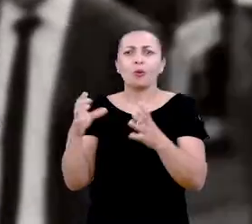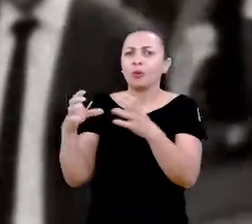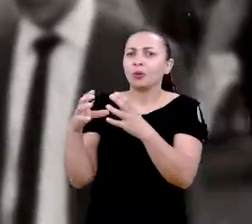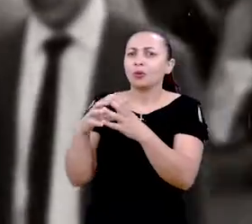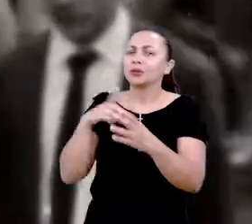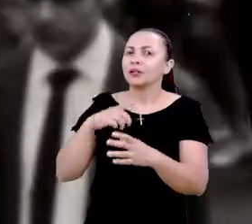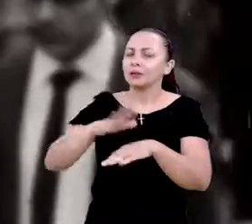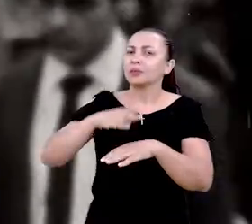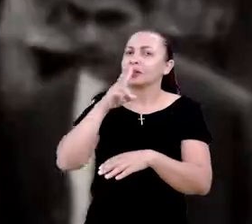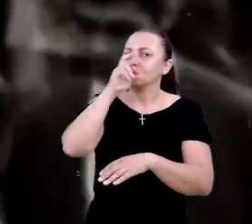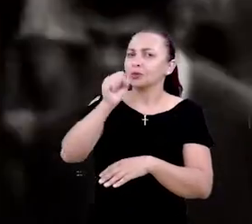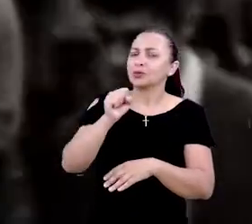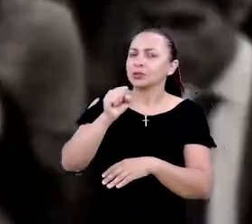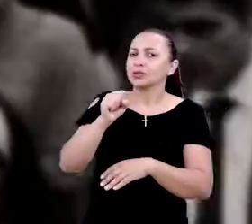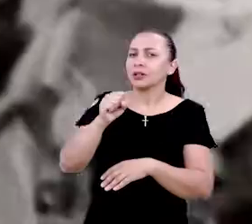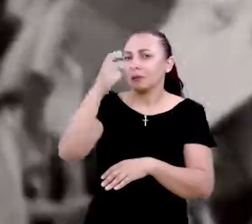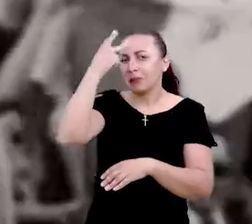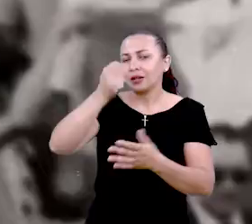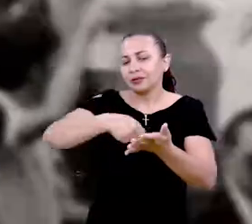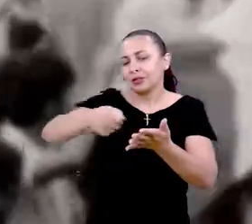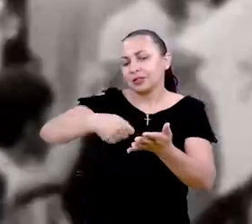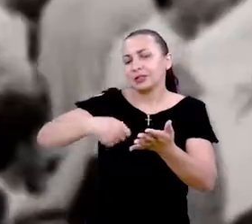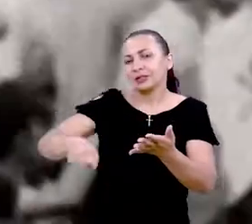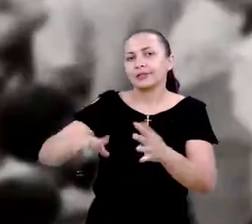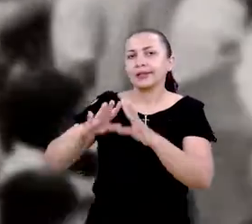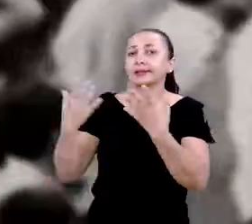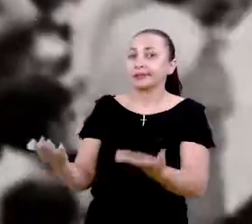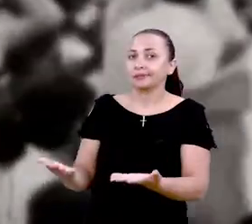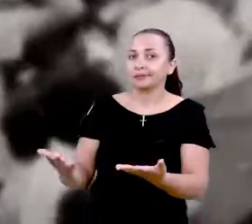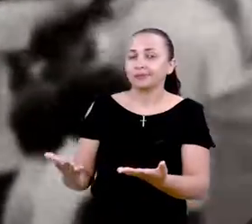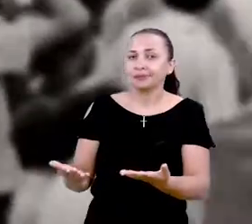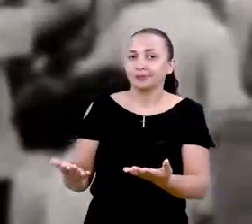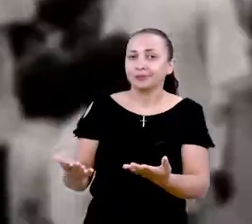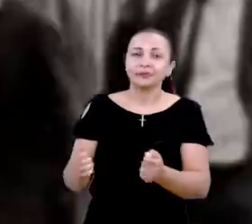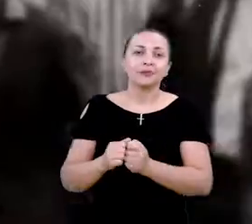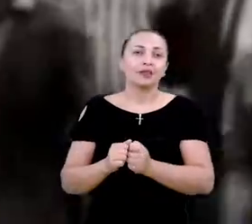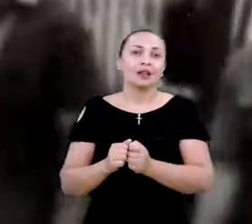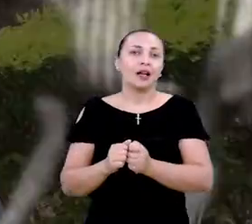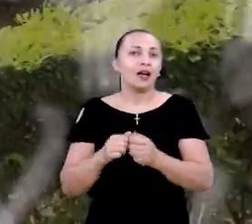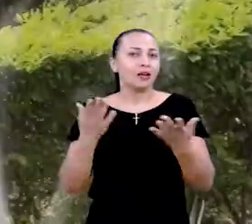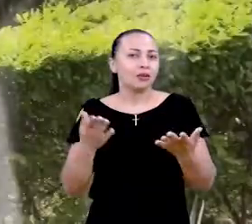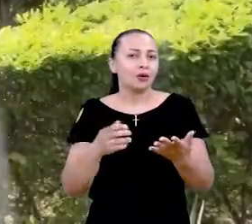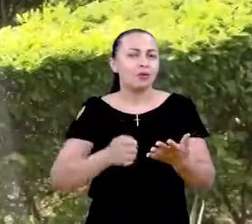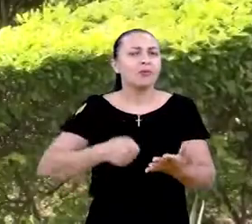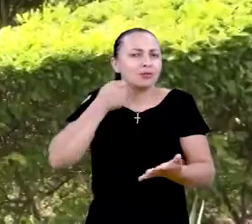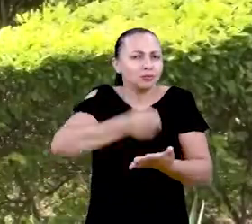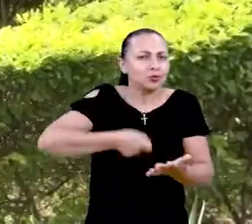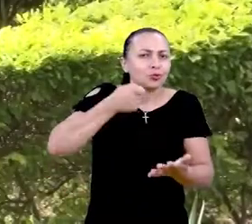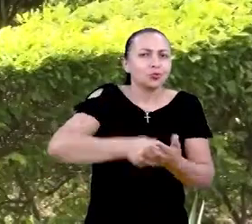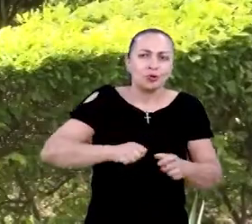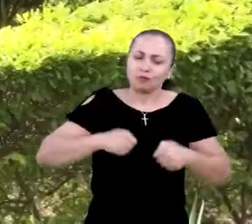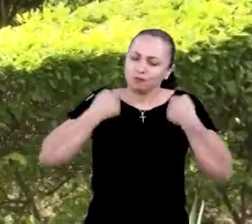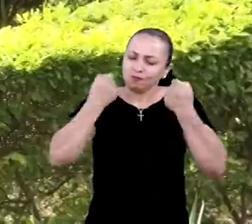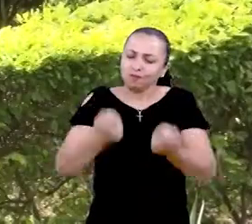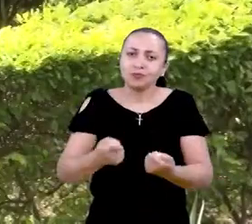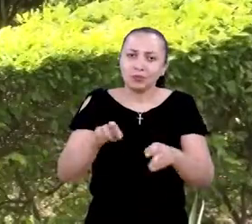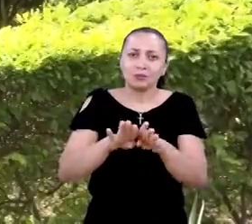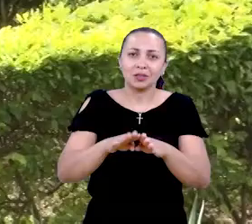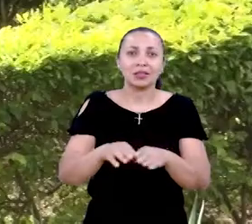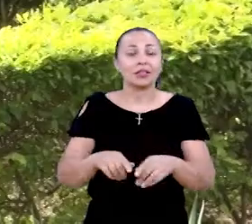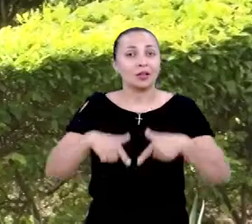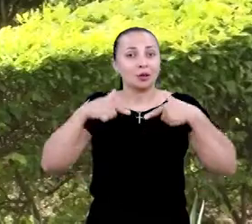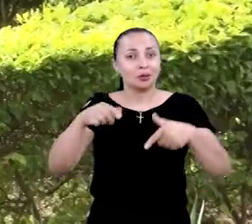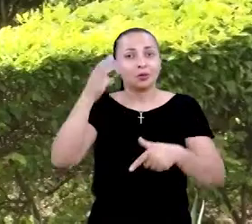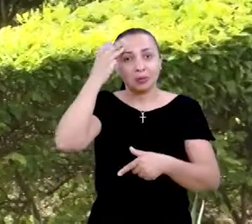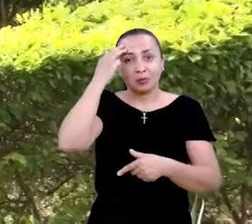é um esforço também de nos somarmos na luta por memória, verdade e justiça. O Brasil foi o país que mais demorou de instaurar a